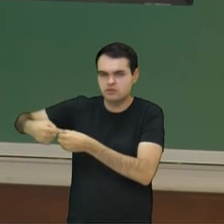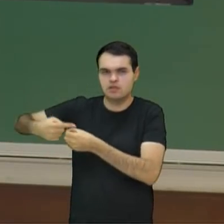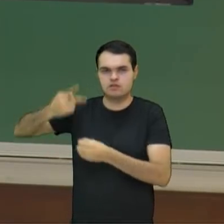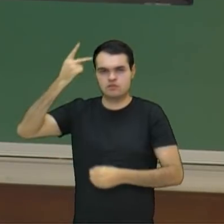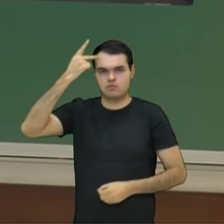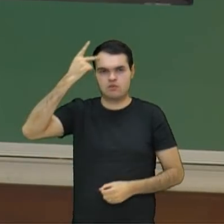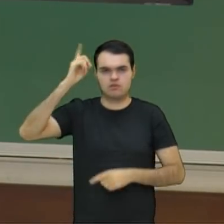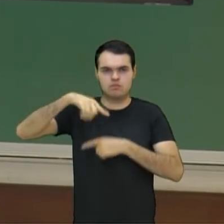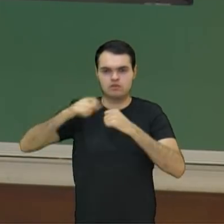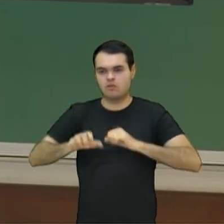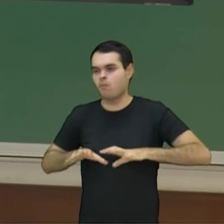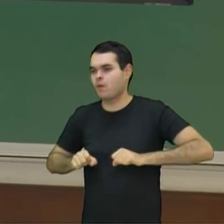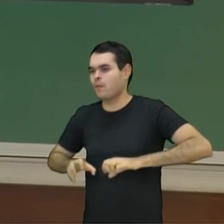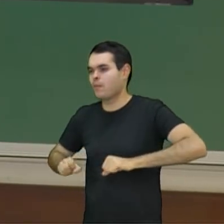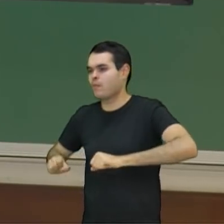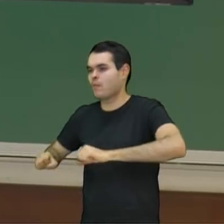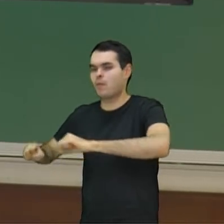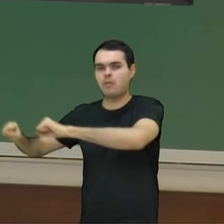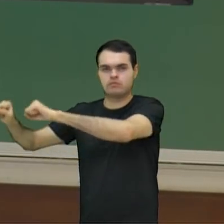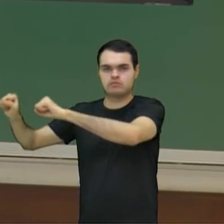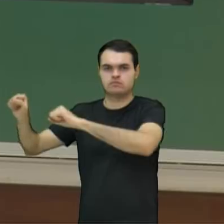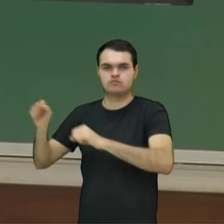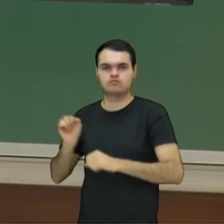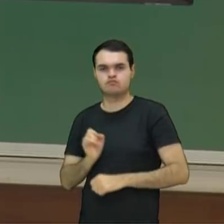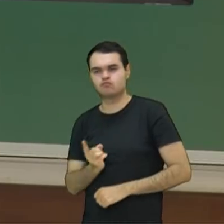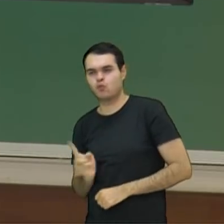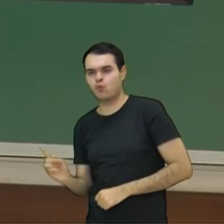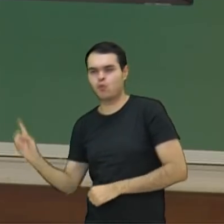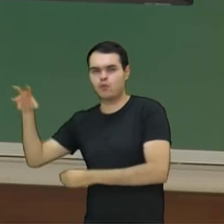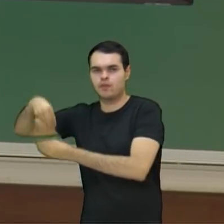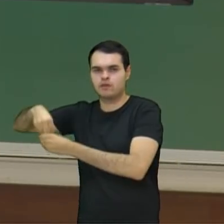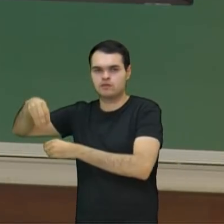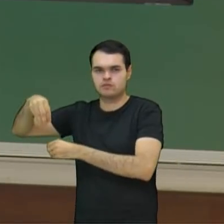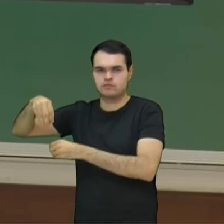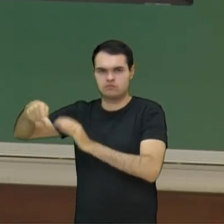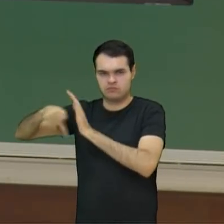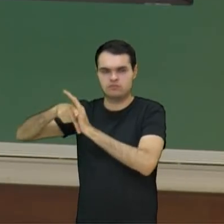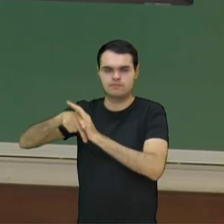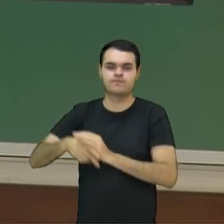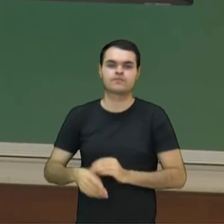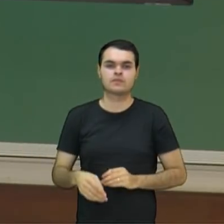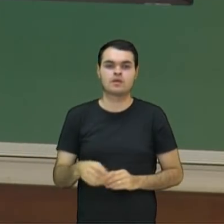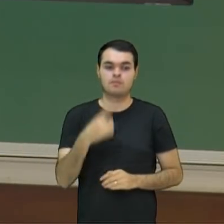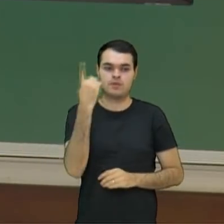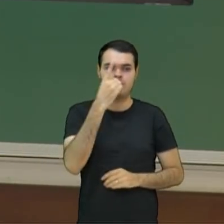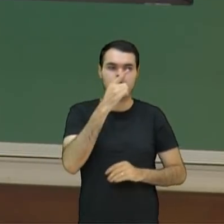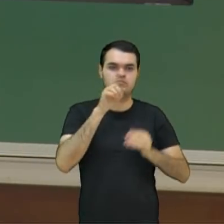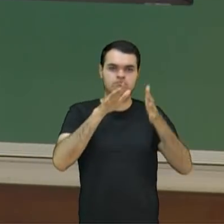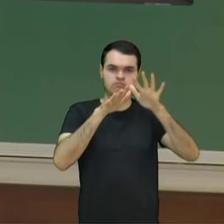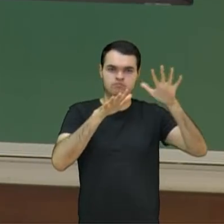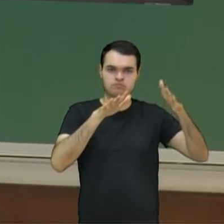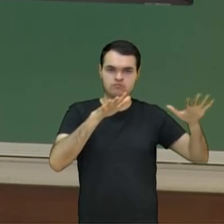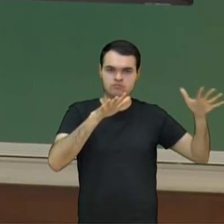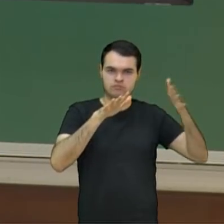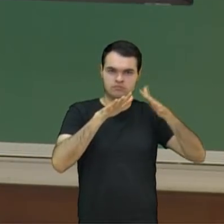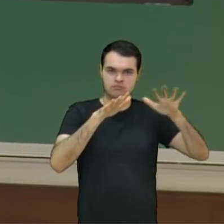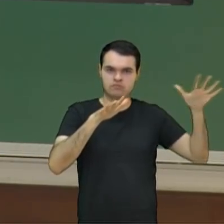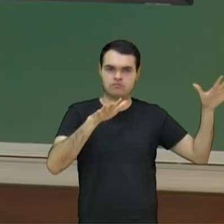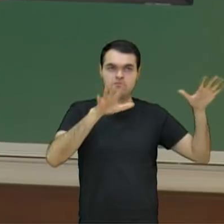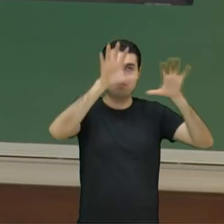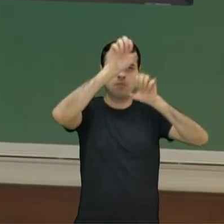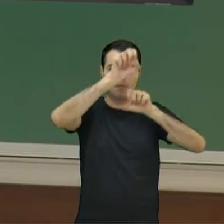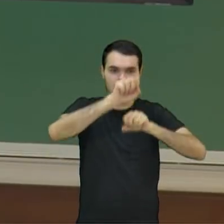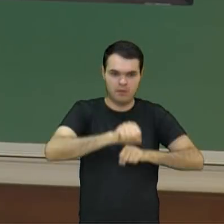a ocupação para o interior. Então a primeira parte da ocupação do Sudeste foi no litoral. Depois eles sobem a serra e